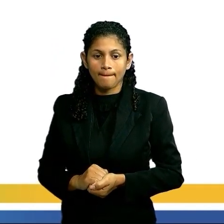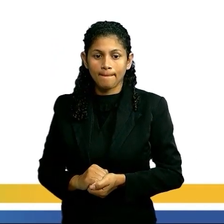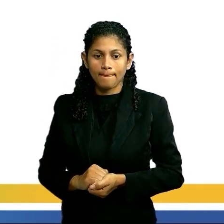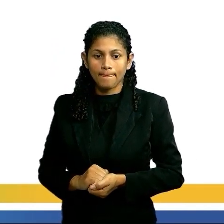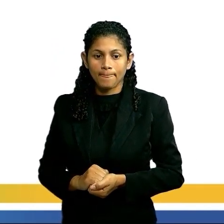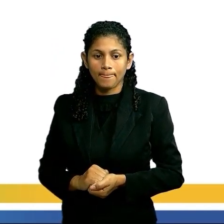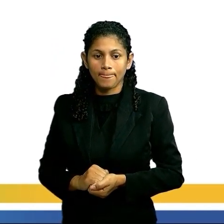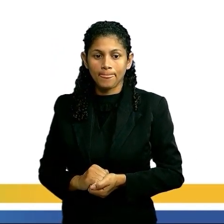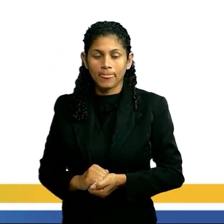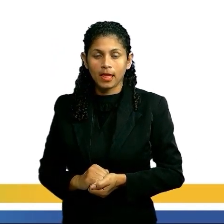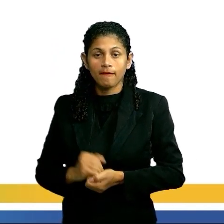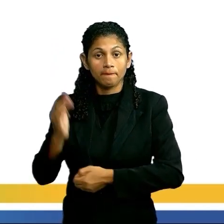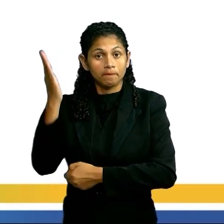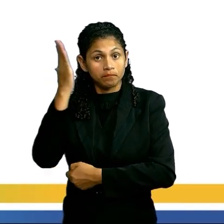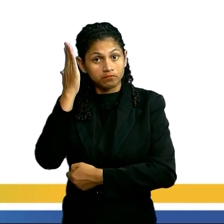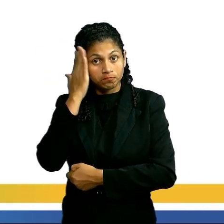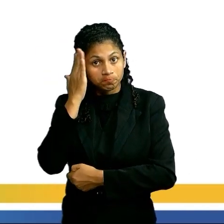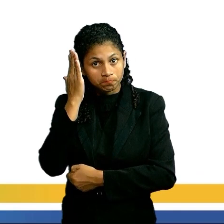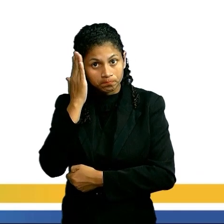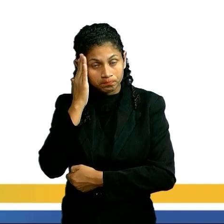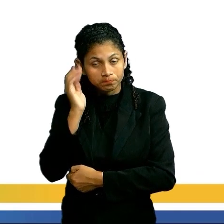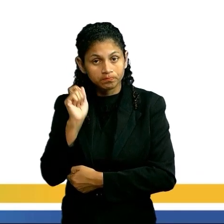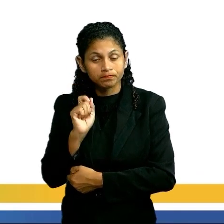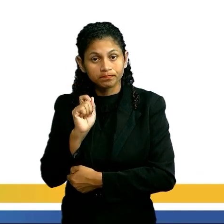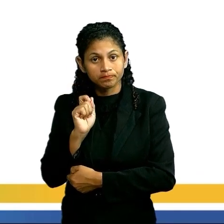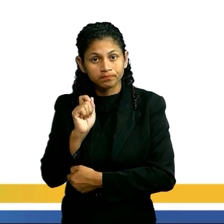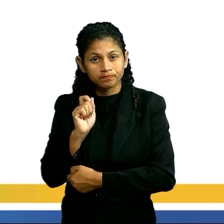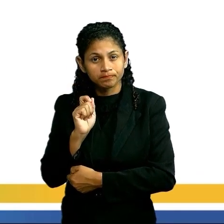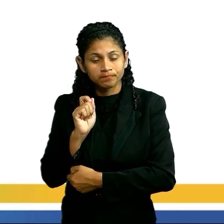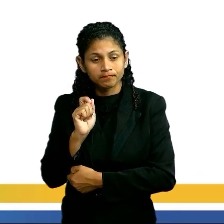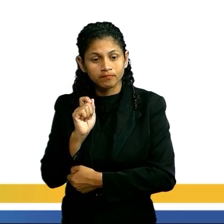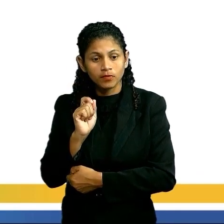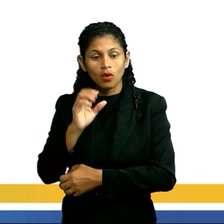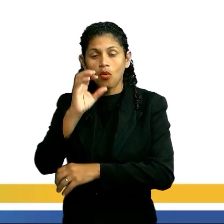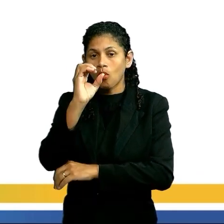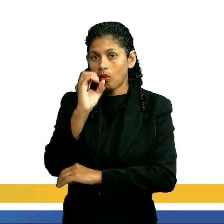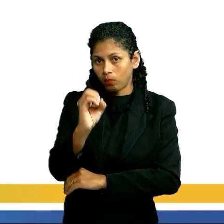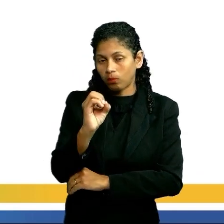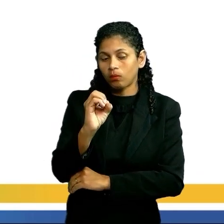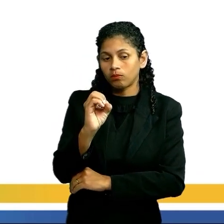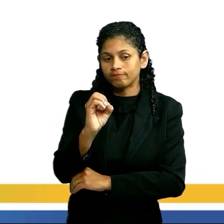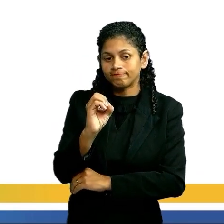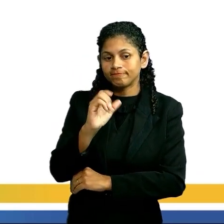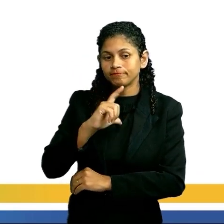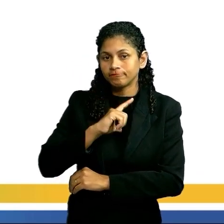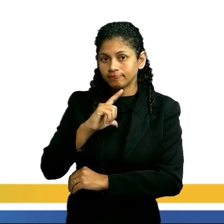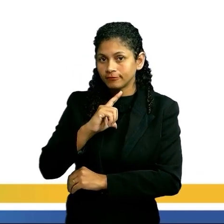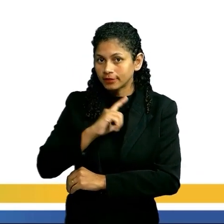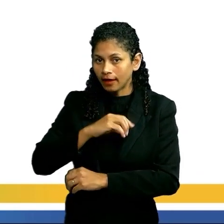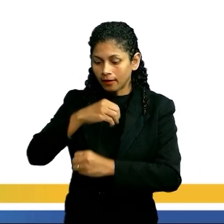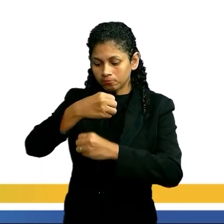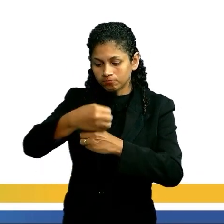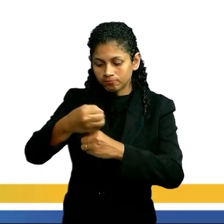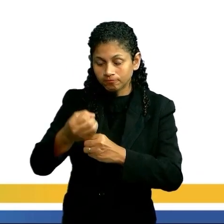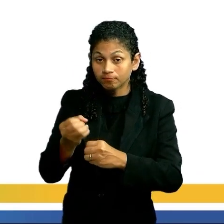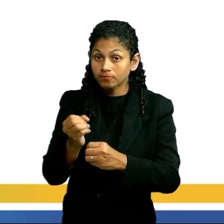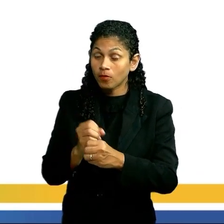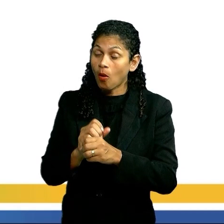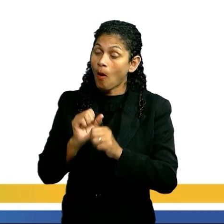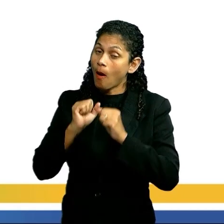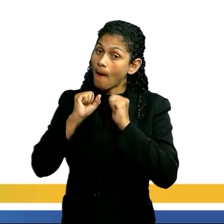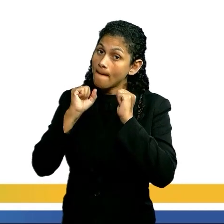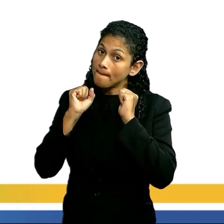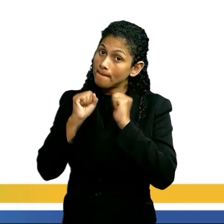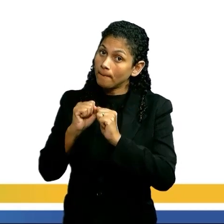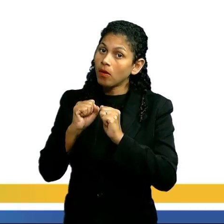oxigênio. Então, nós sabemos que o oxigênio está presente na molécula, então ela pode ser uma possível